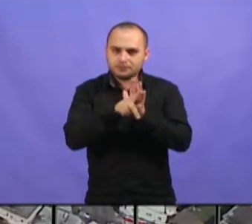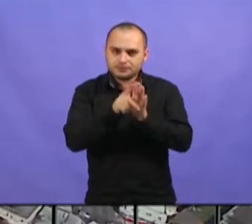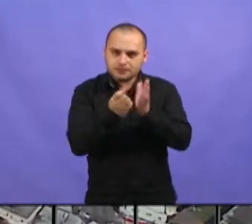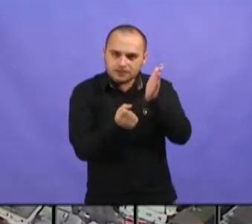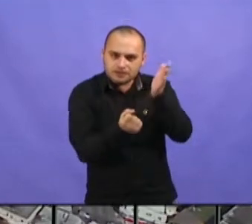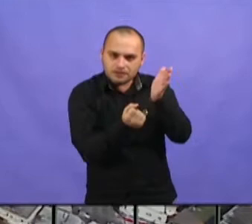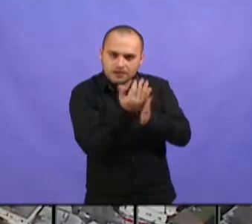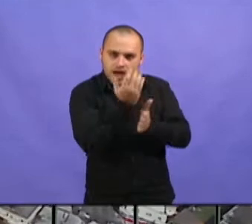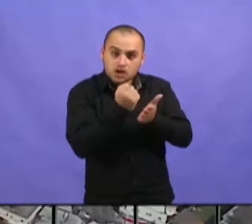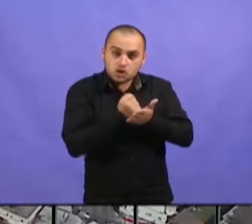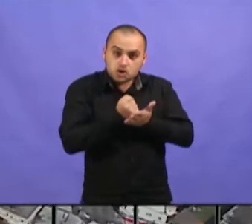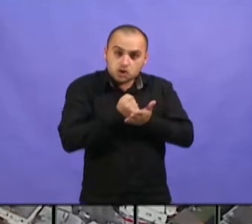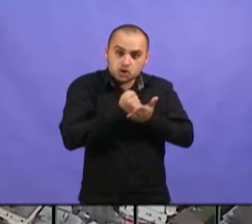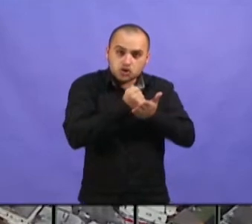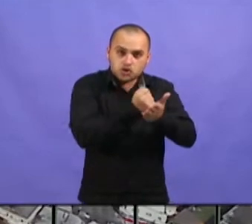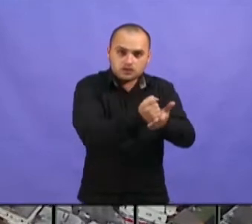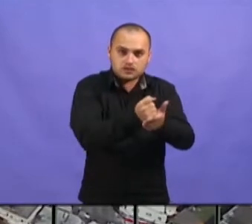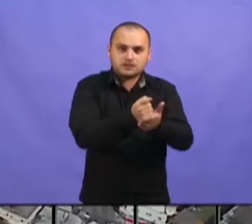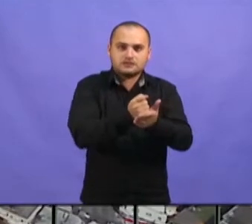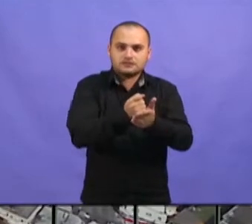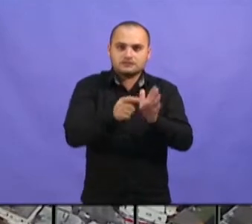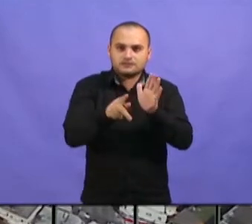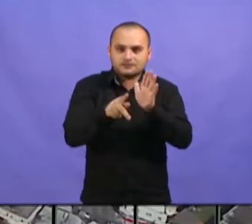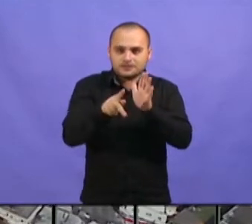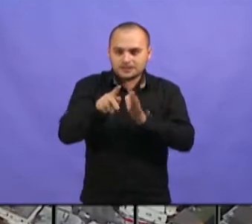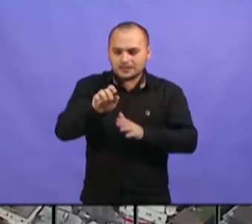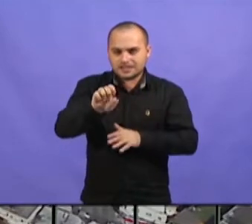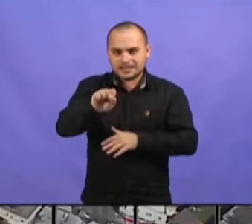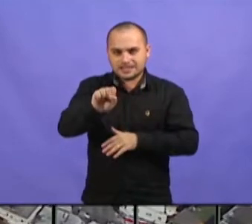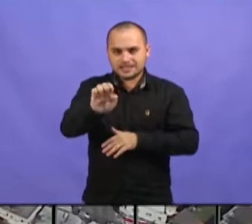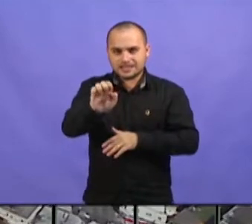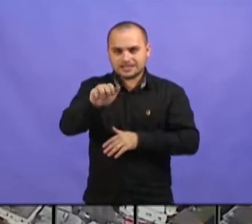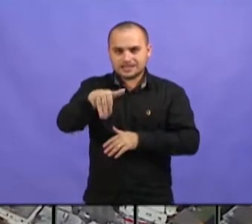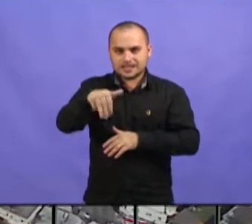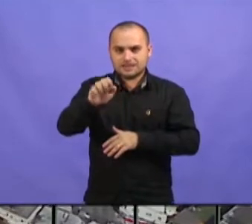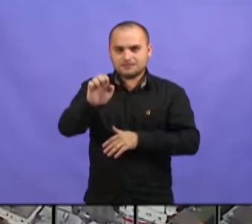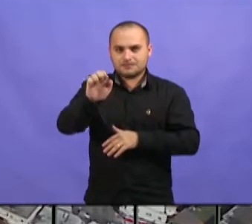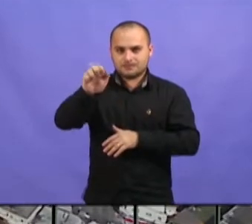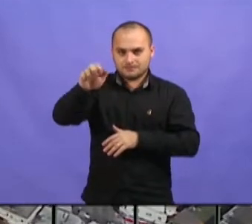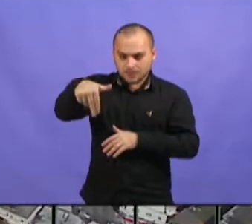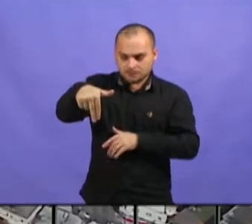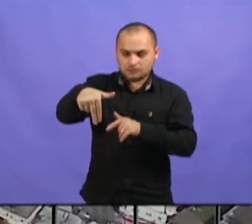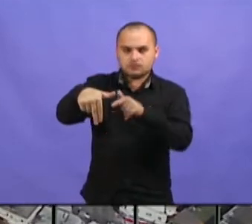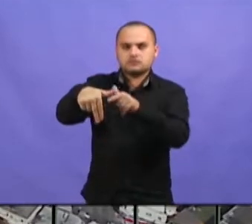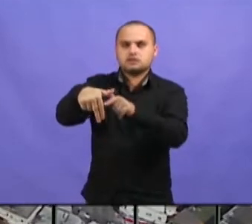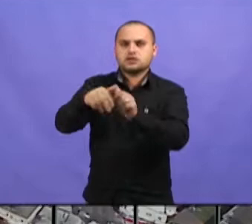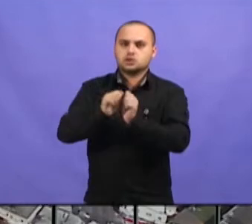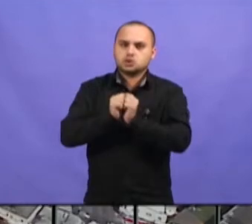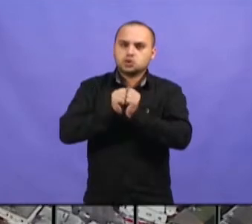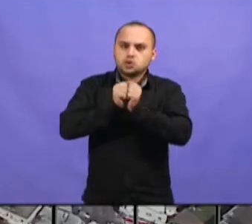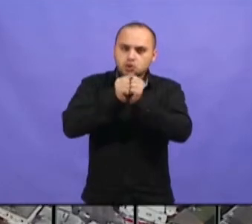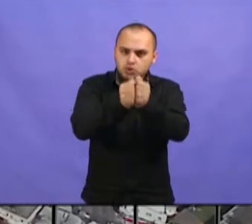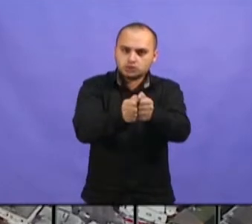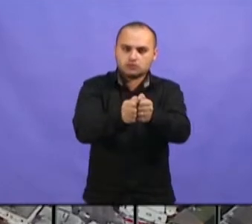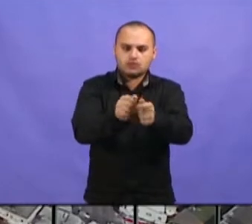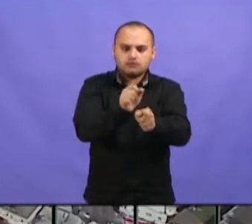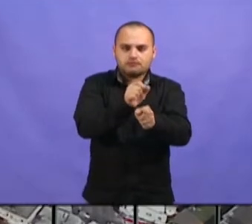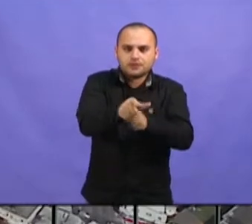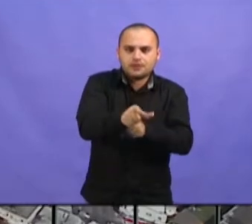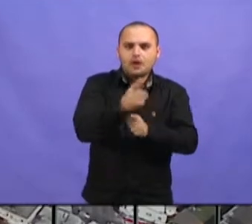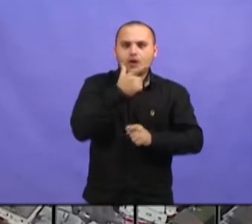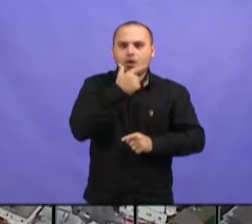ela auxilia a liberação do sêmen, juntamente então com o espermatozoide na ejaculação